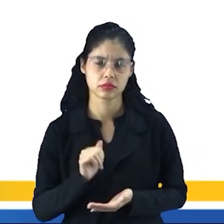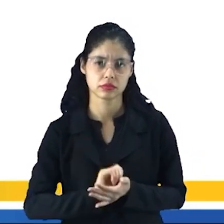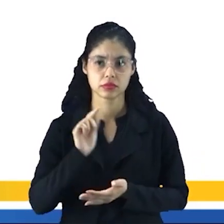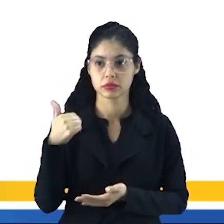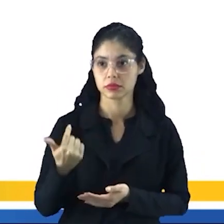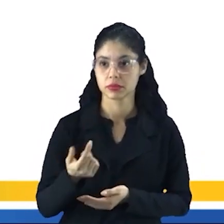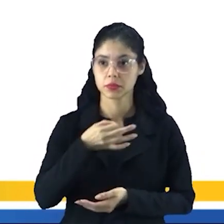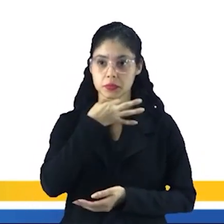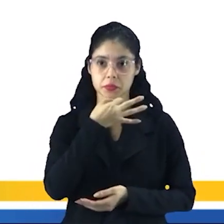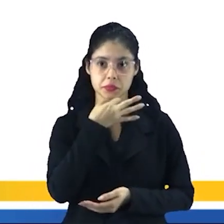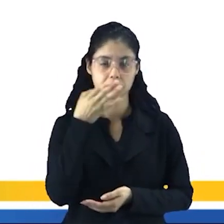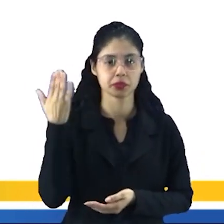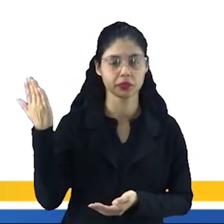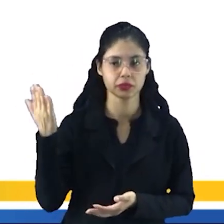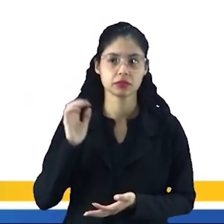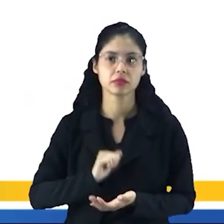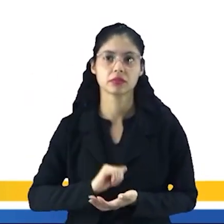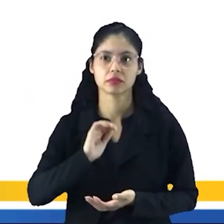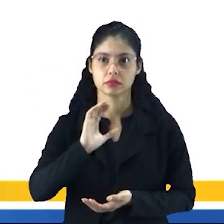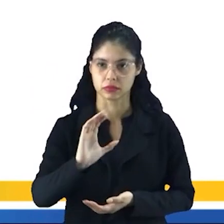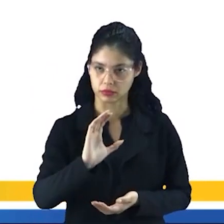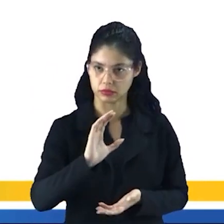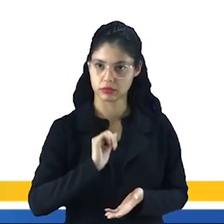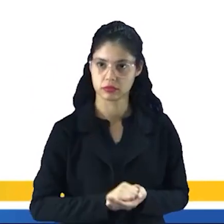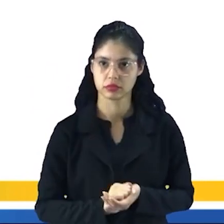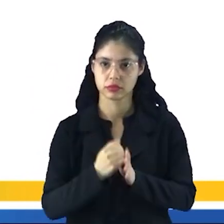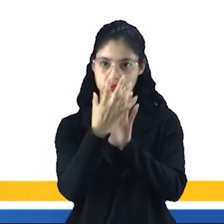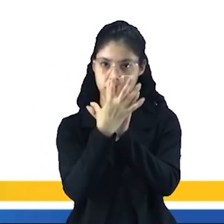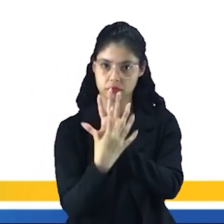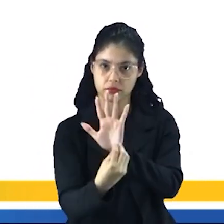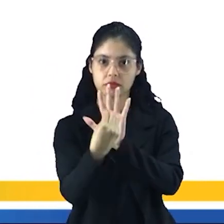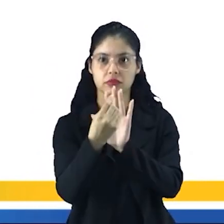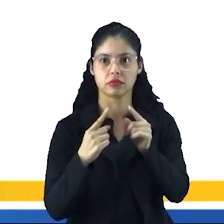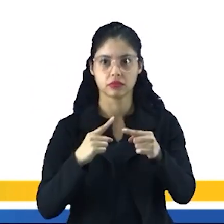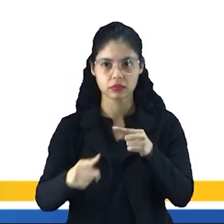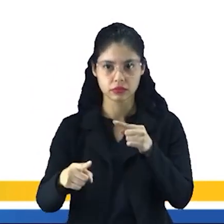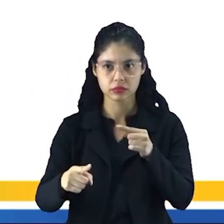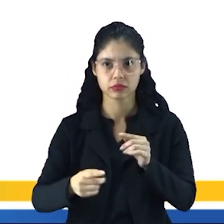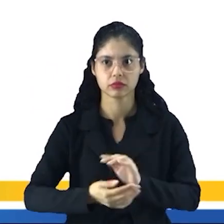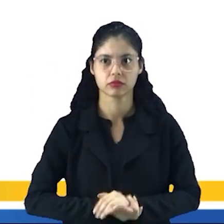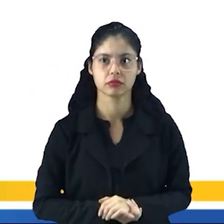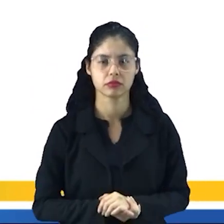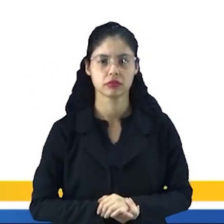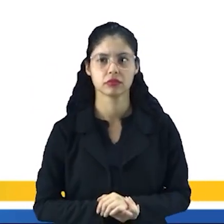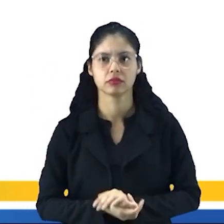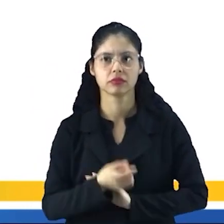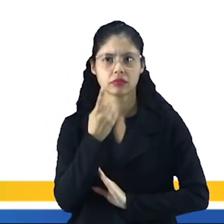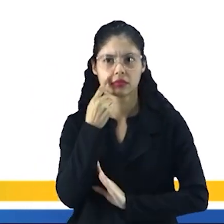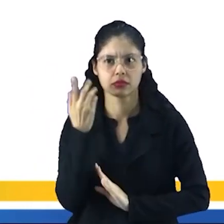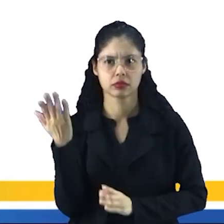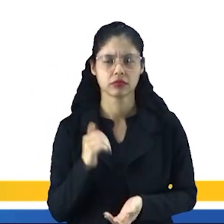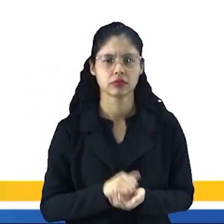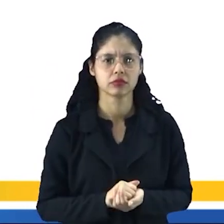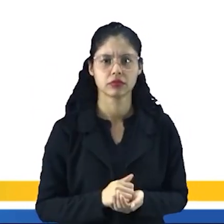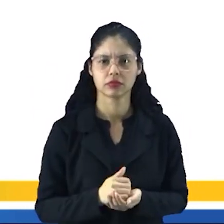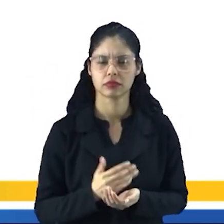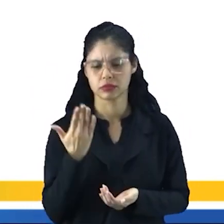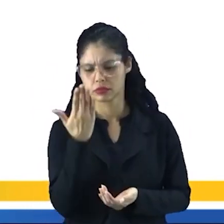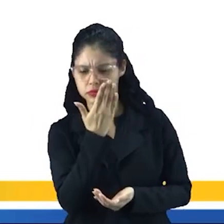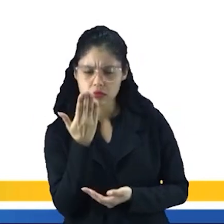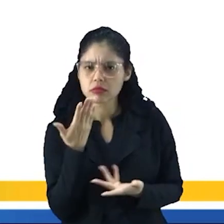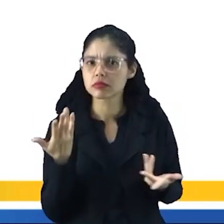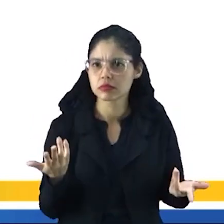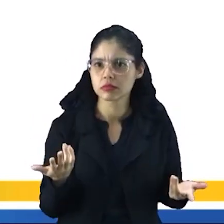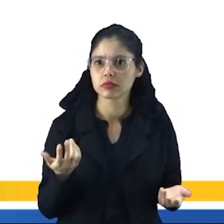Nas próximas opções, eu tenho a letra C, que é a reprodução proibida. Olhem para a obra. Alguém está se olhando no